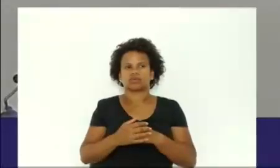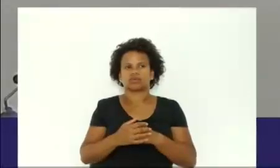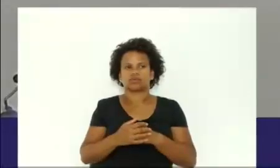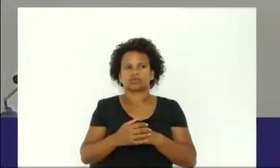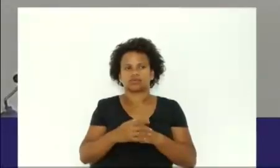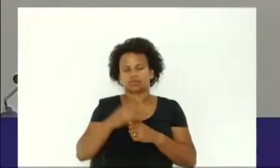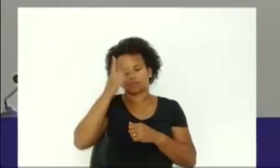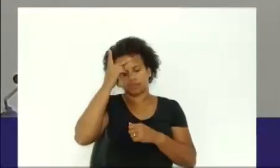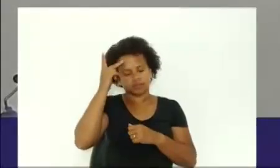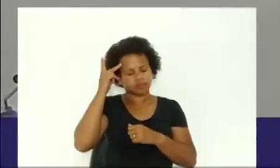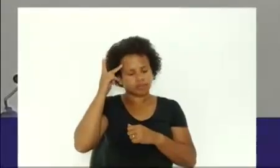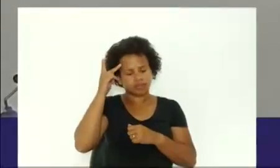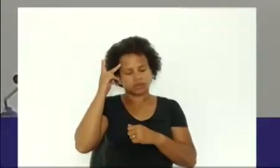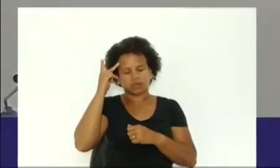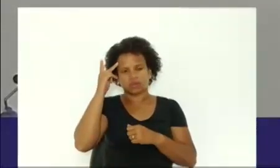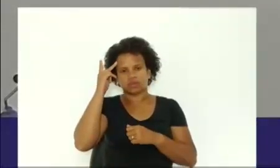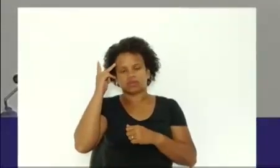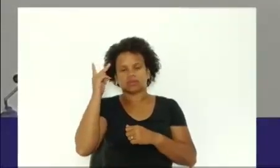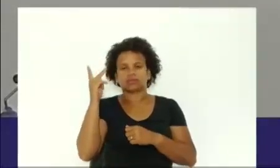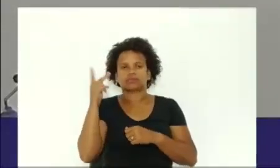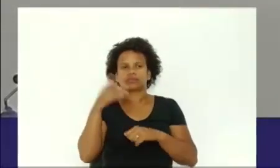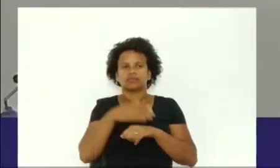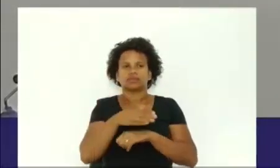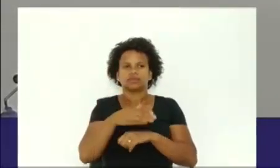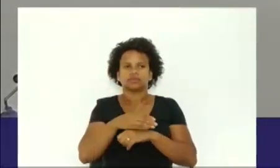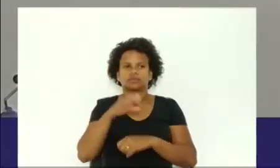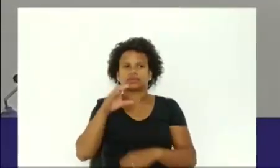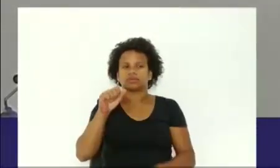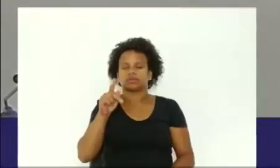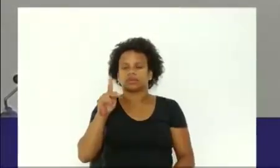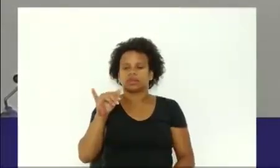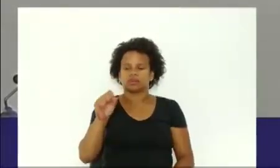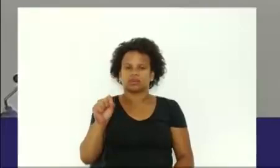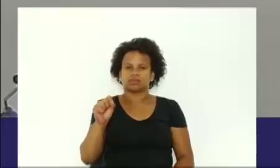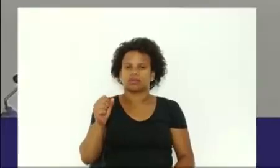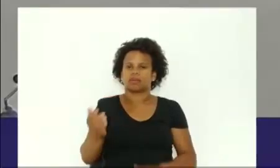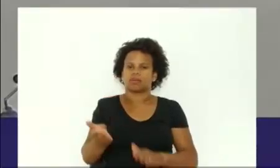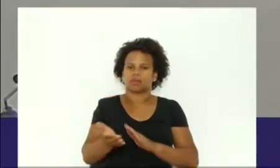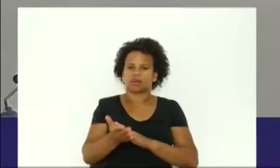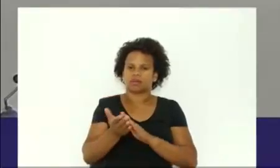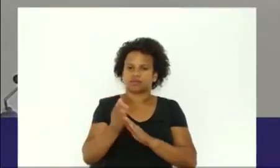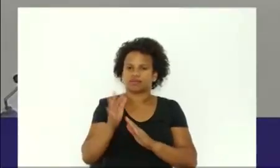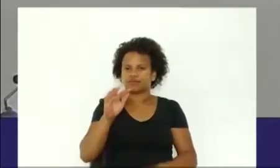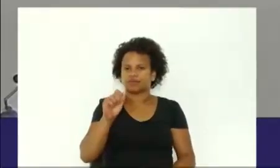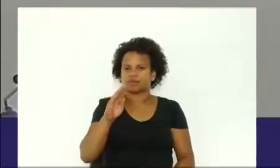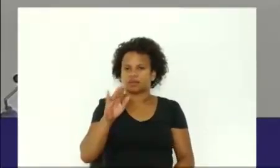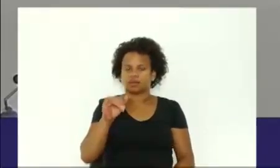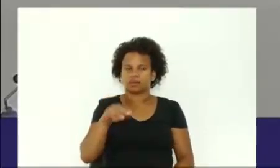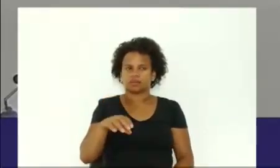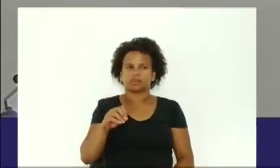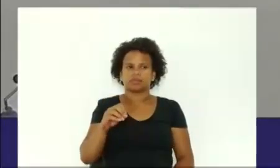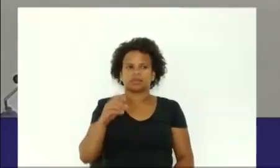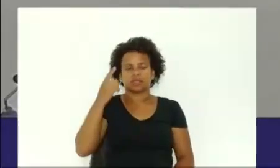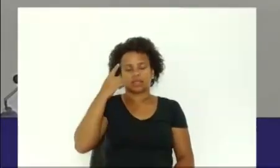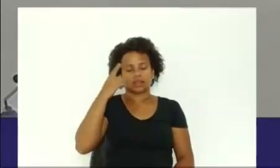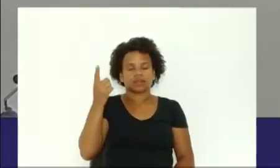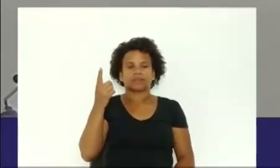pessoas que participam ali do CAPES. Parabéns, Fabiano, pela ideia. É